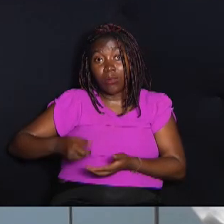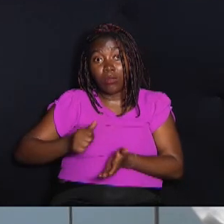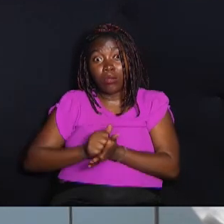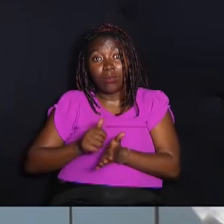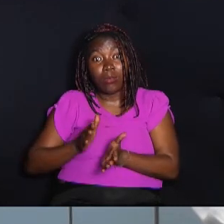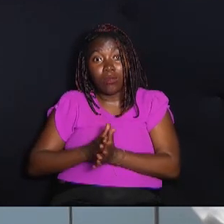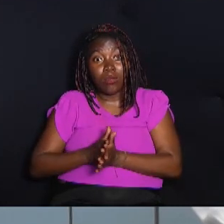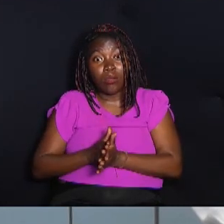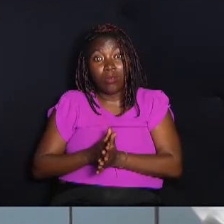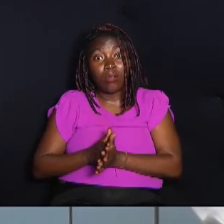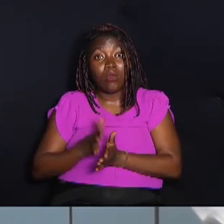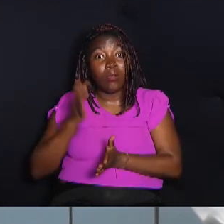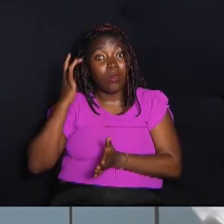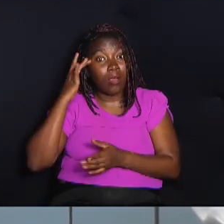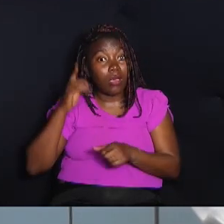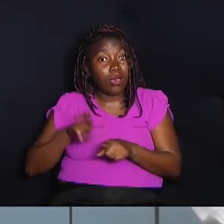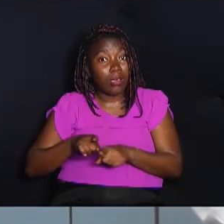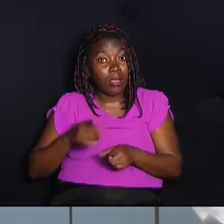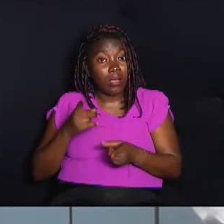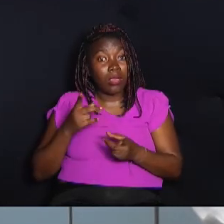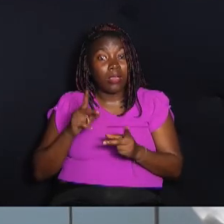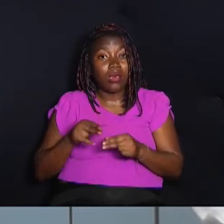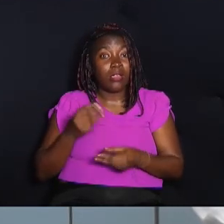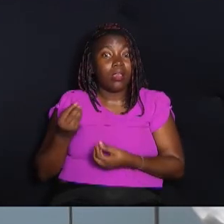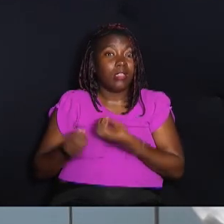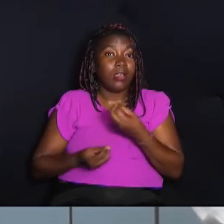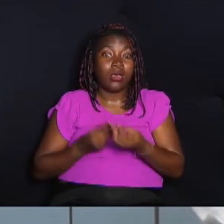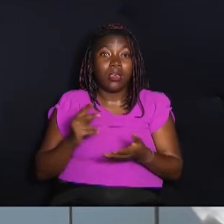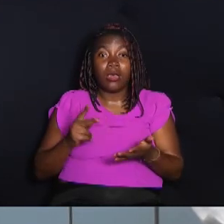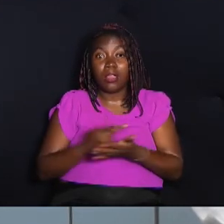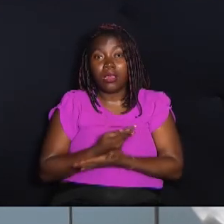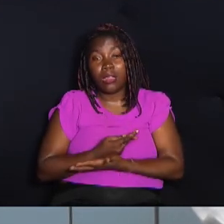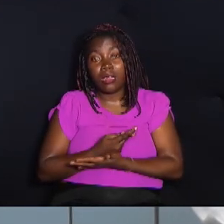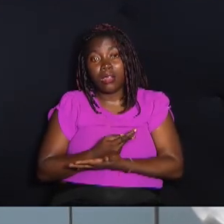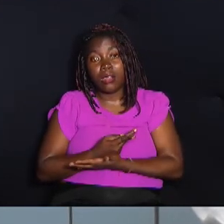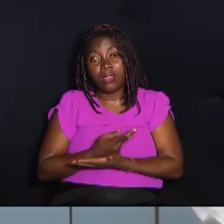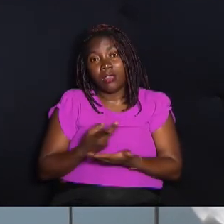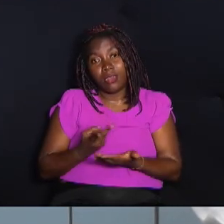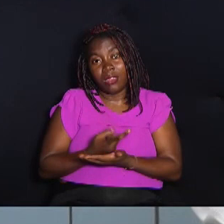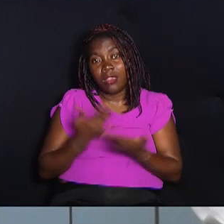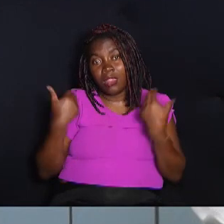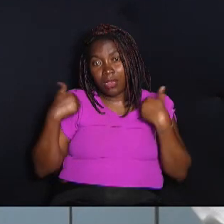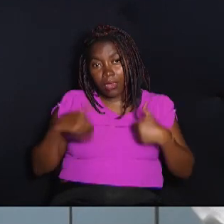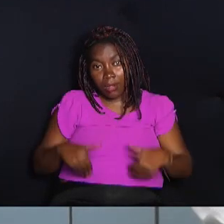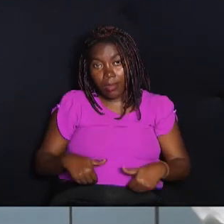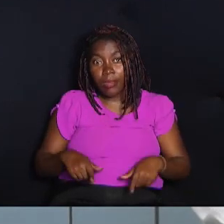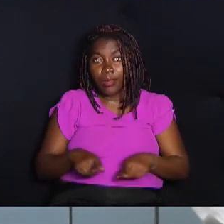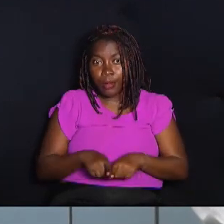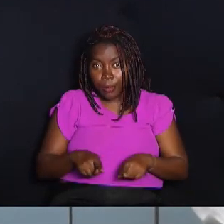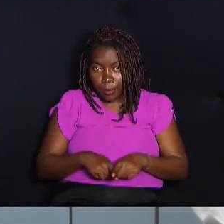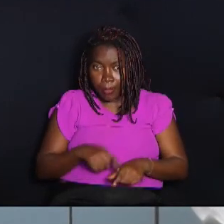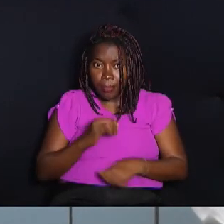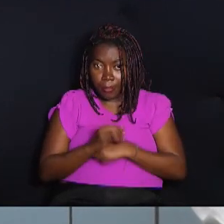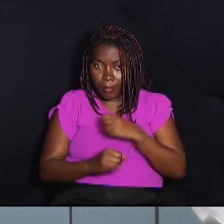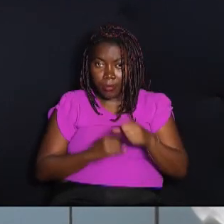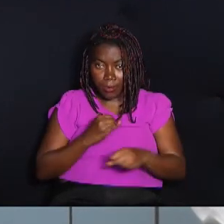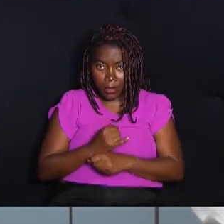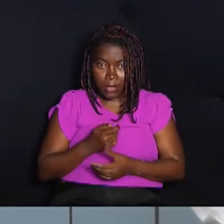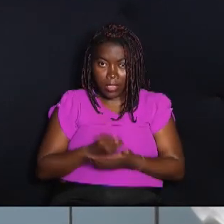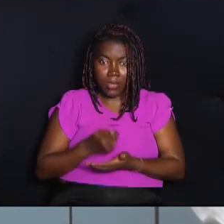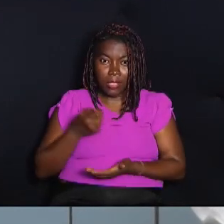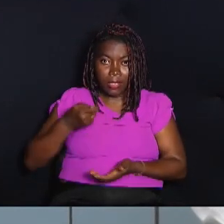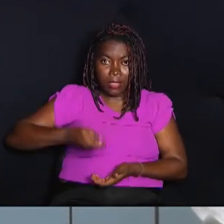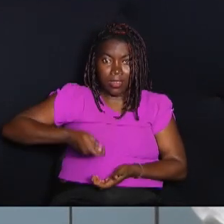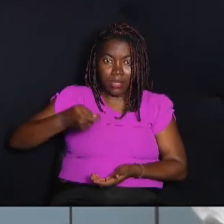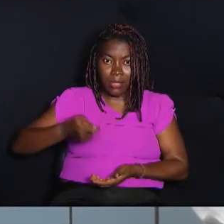também, tal como acontece nos crimes, né, físicos, o crime virtual também ele tem que ser punido. Então, eu acho que